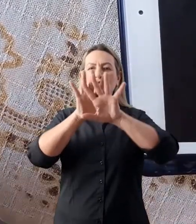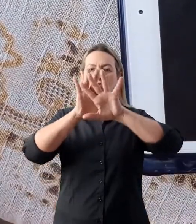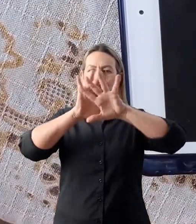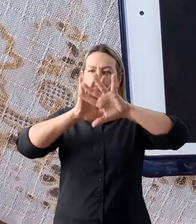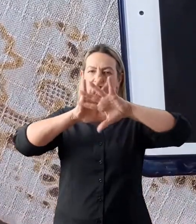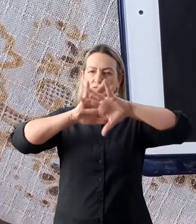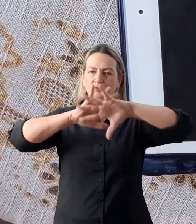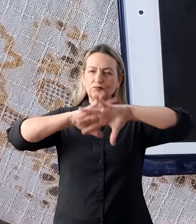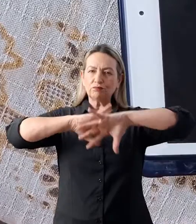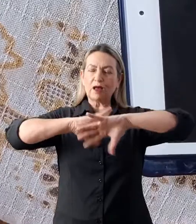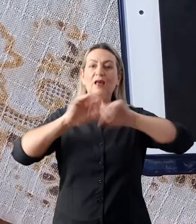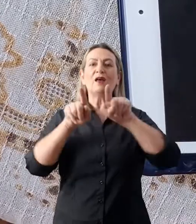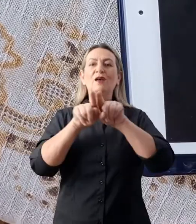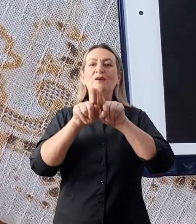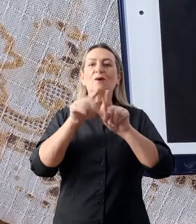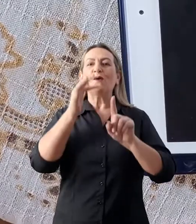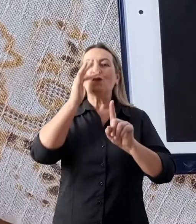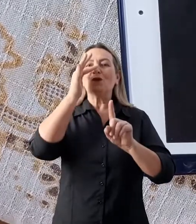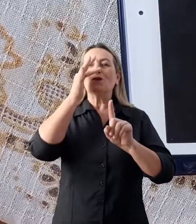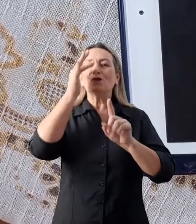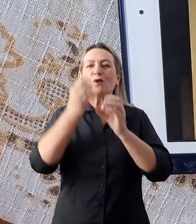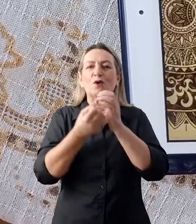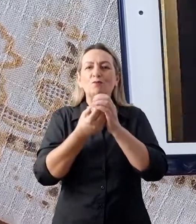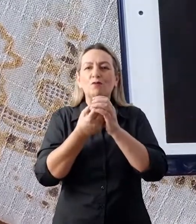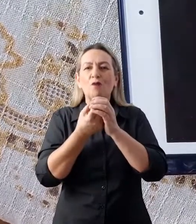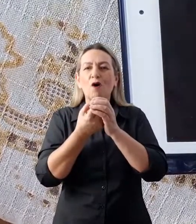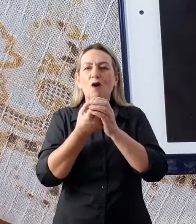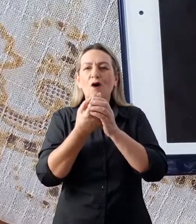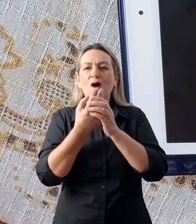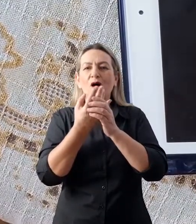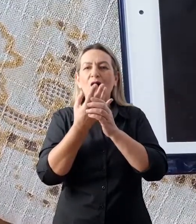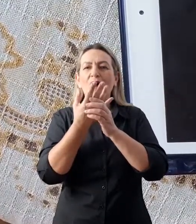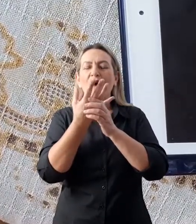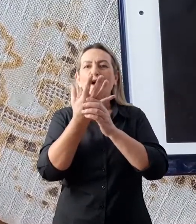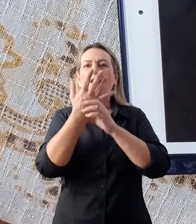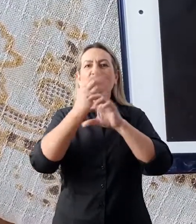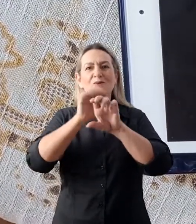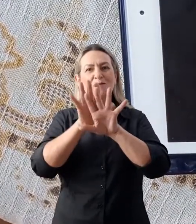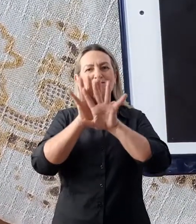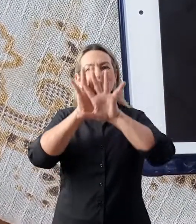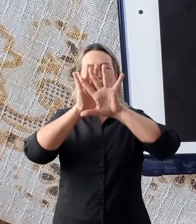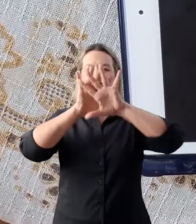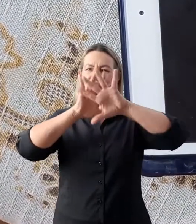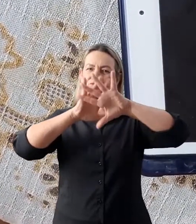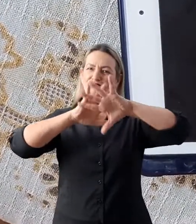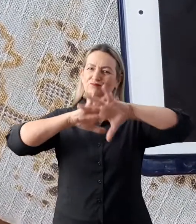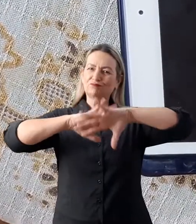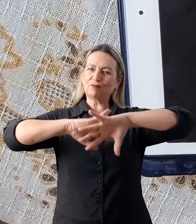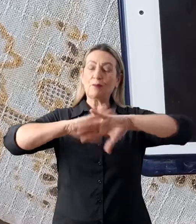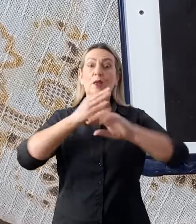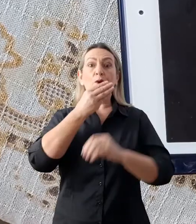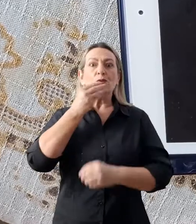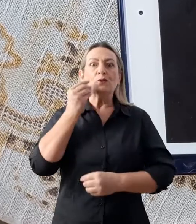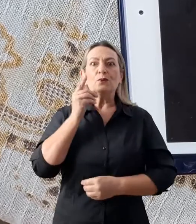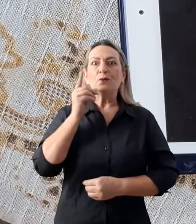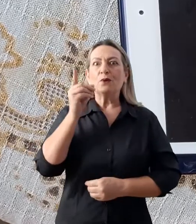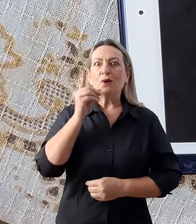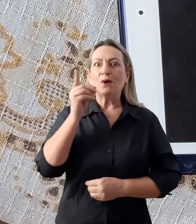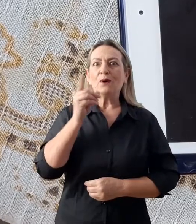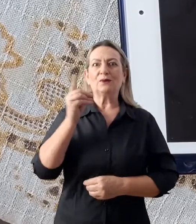se fossem flores, como se fossem flores. E eu gosto muito dessa ideia das